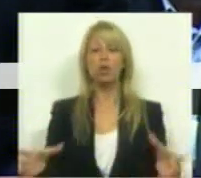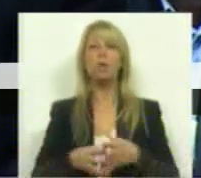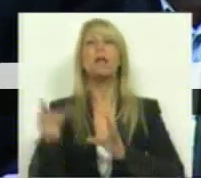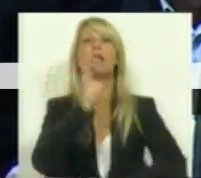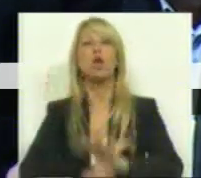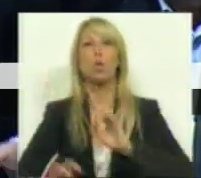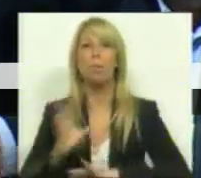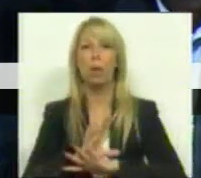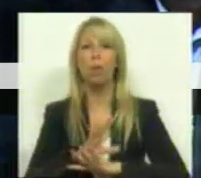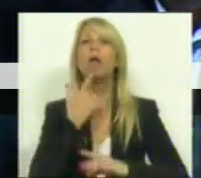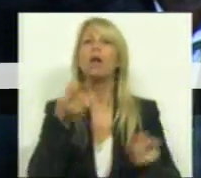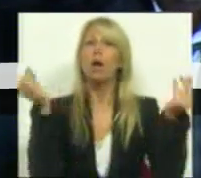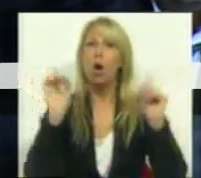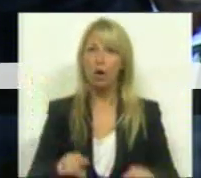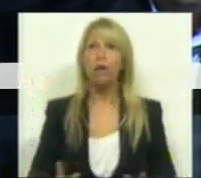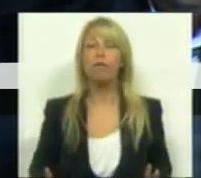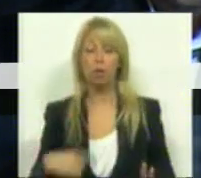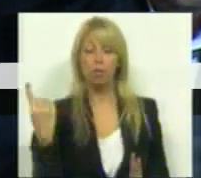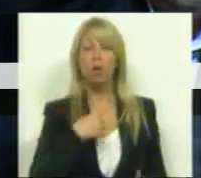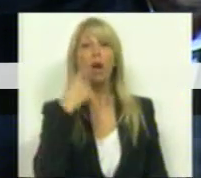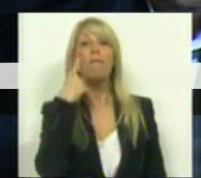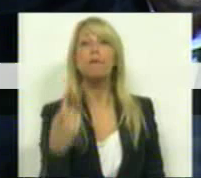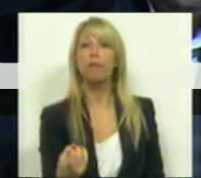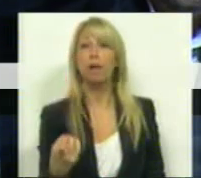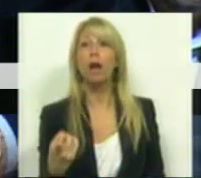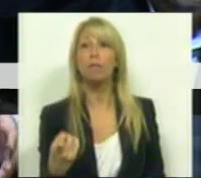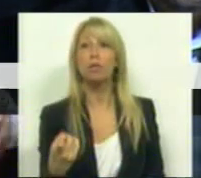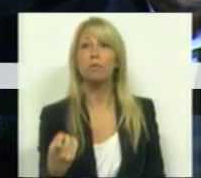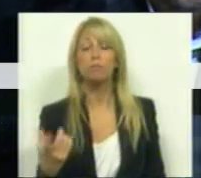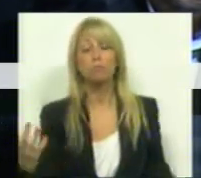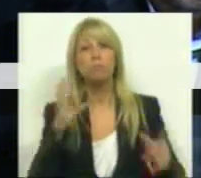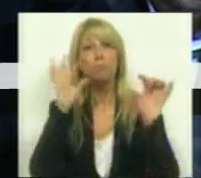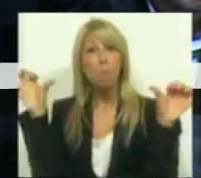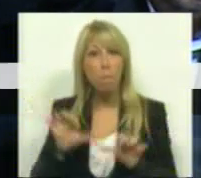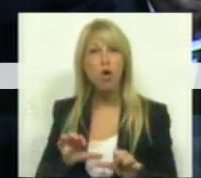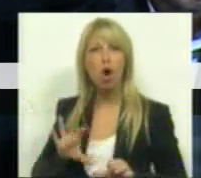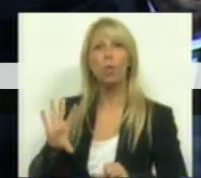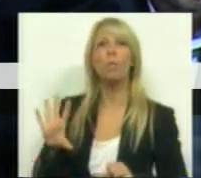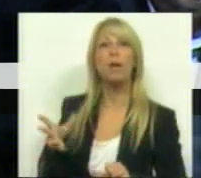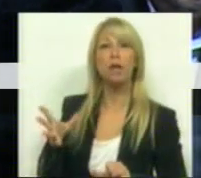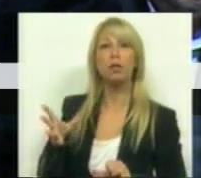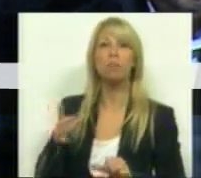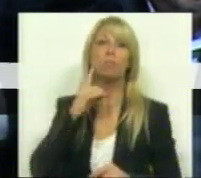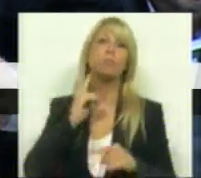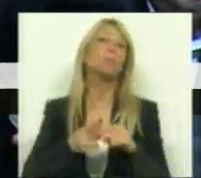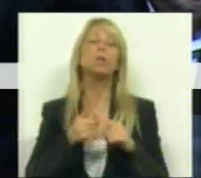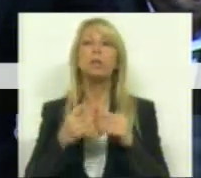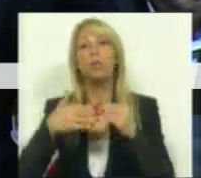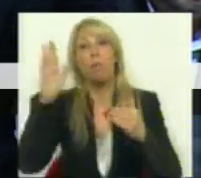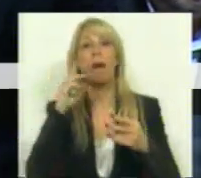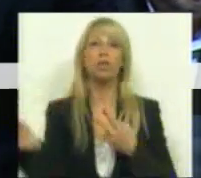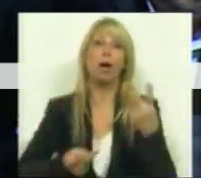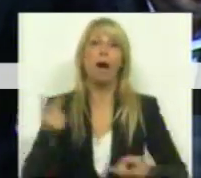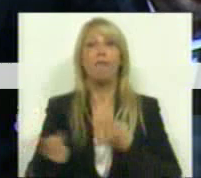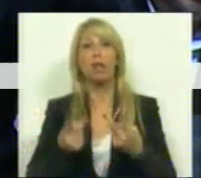Europeu. E, mais uma vez, o que nós verificamos é que, quanto pior está o país, mais positiva é a